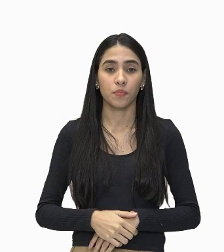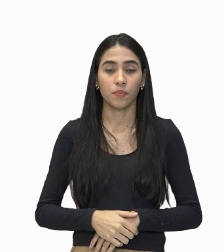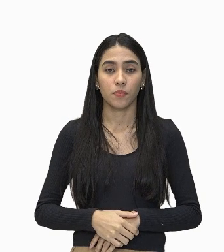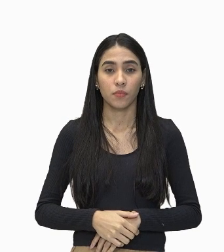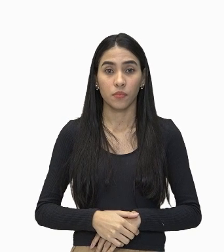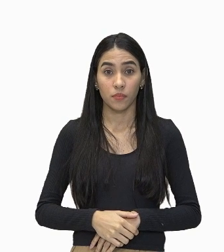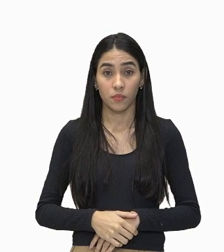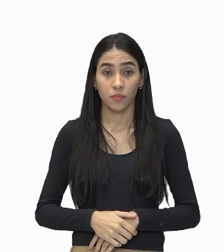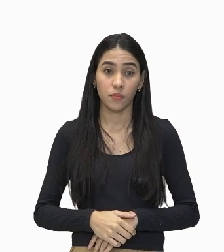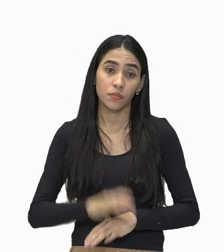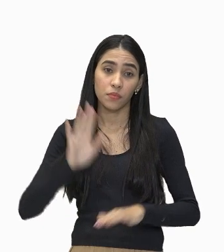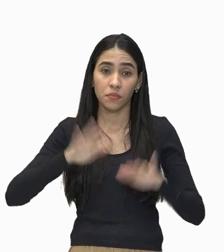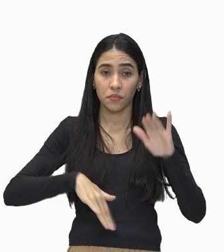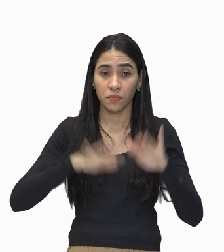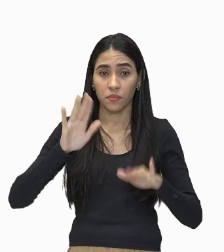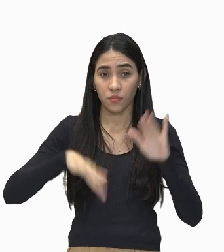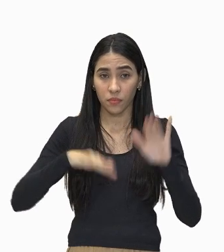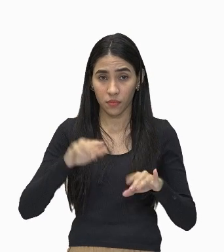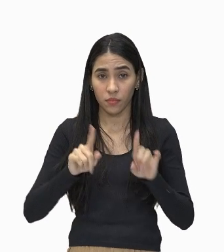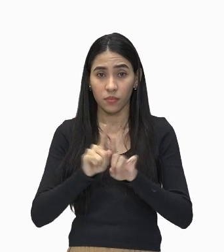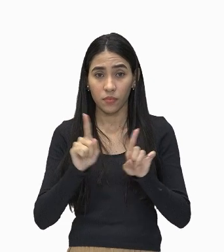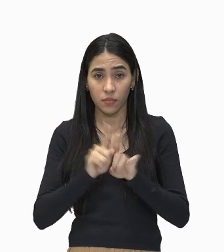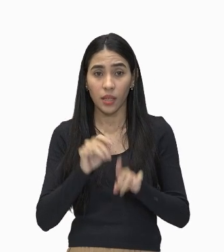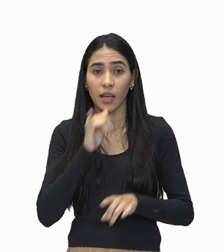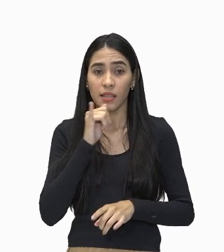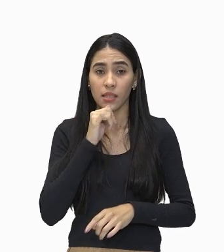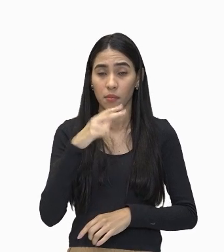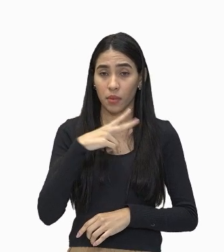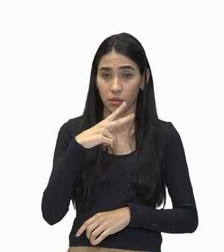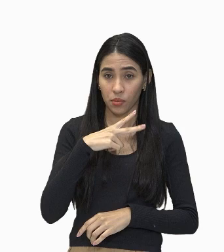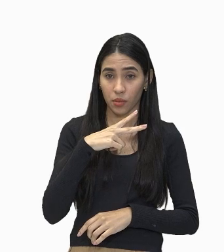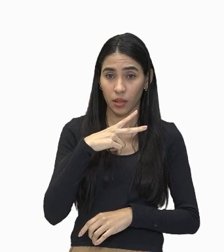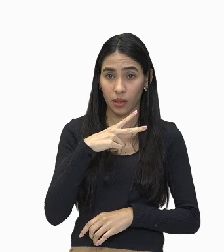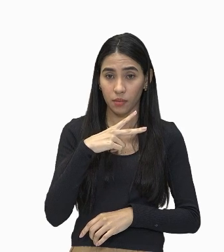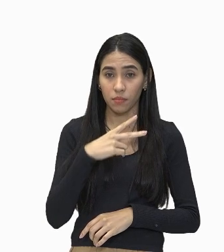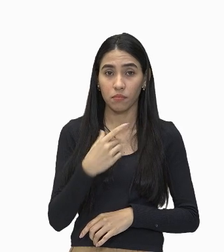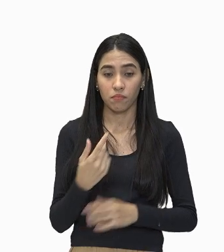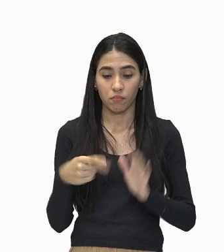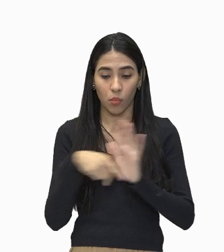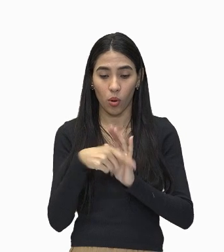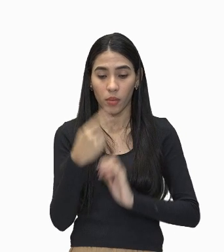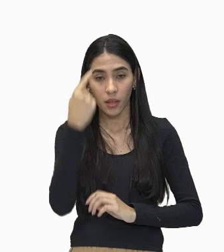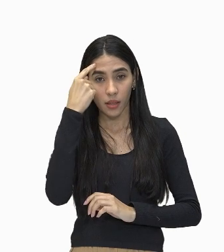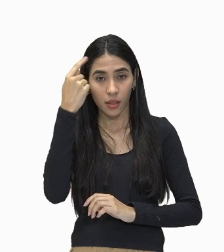Estes, por sua vez, são os casos particulares da ideia.